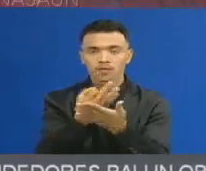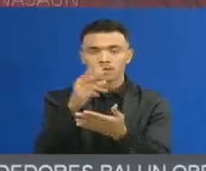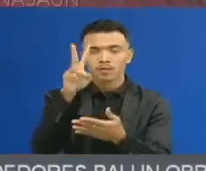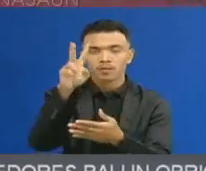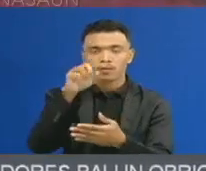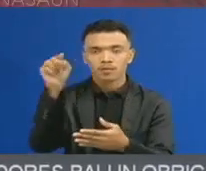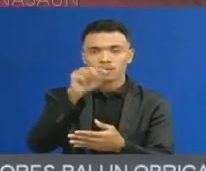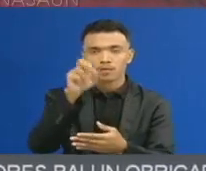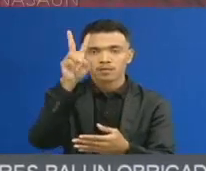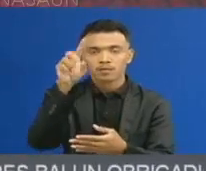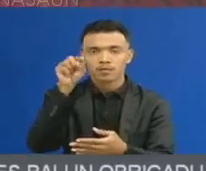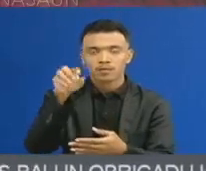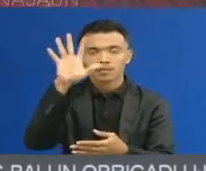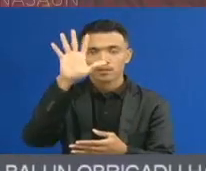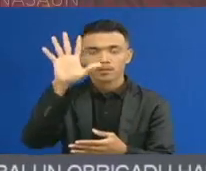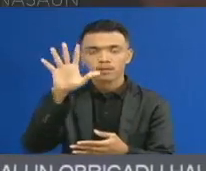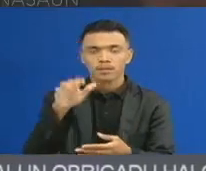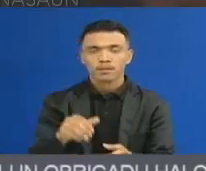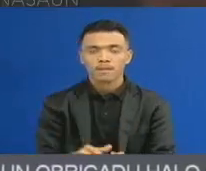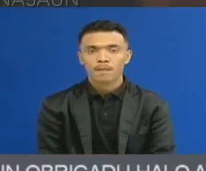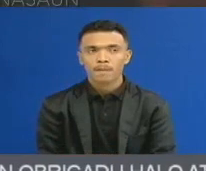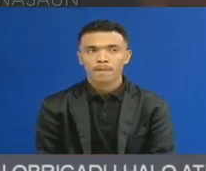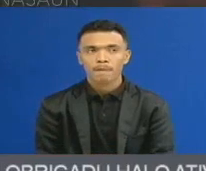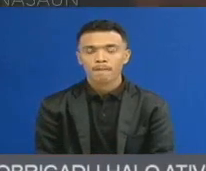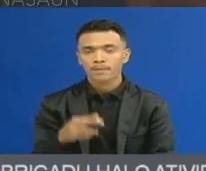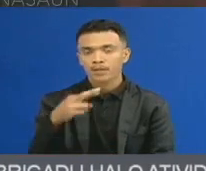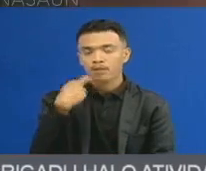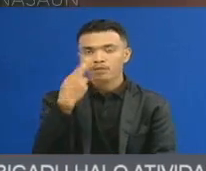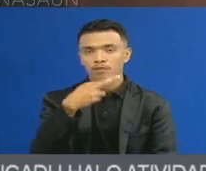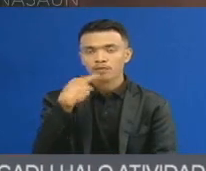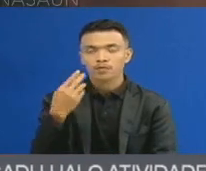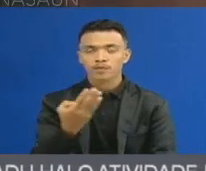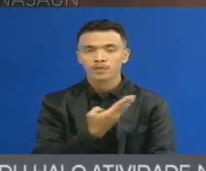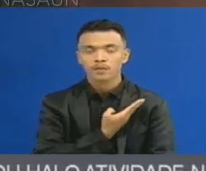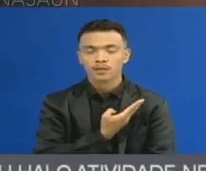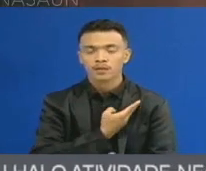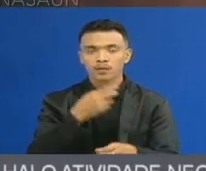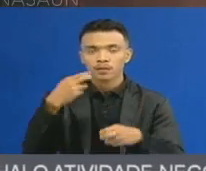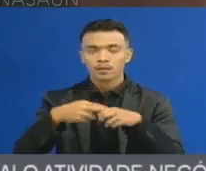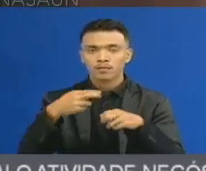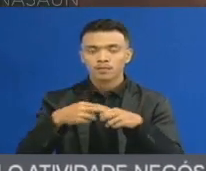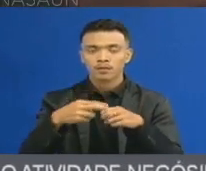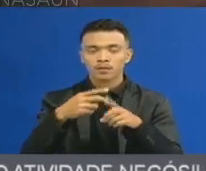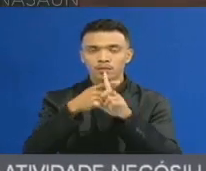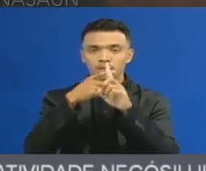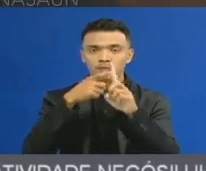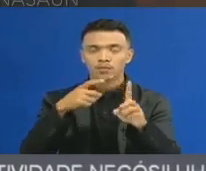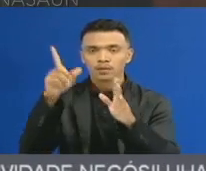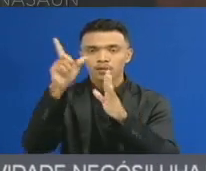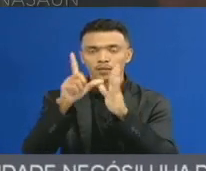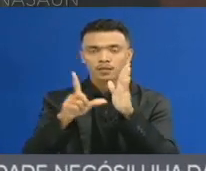porcento Rua Vírgula Lima. Ne be foster, ne be maxa, ida ne impacto bote la usi lei